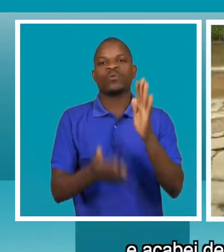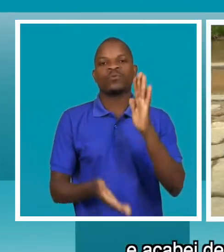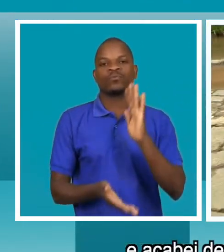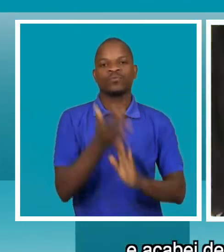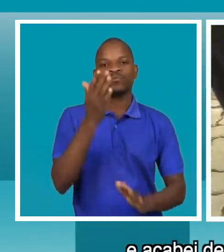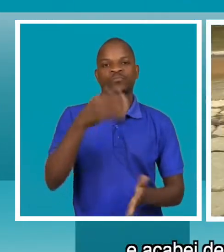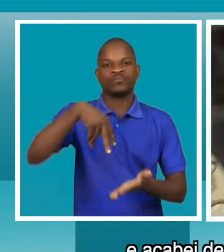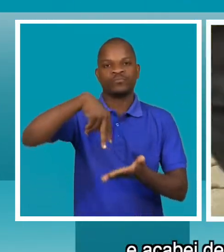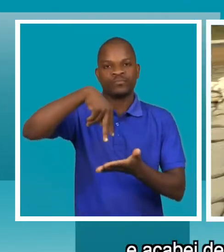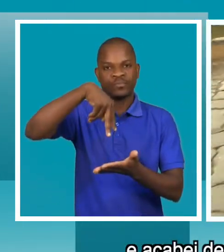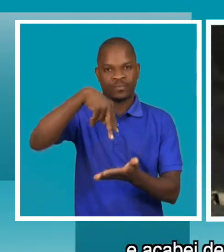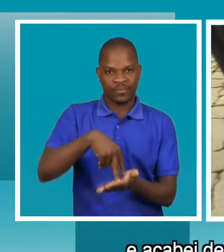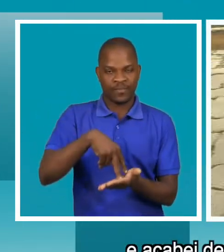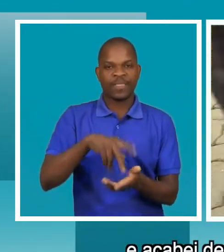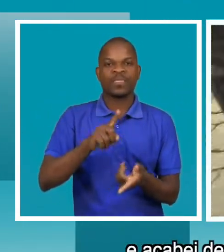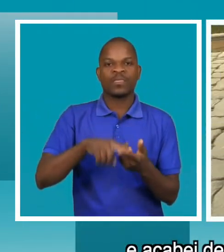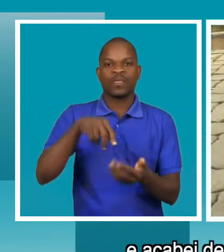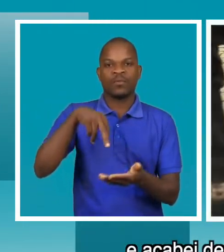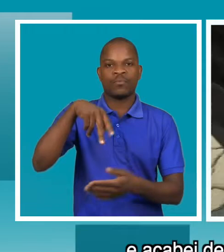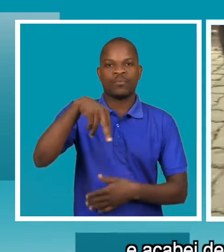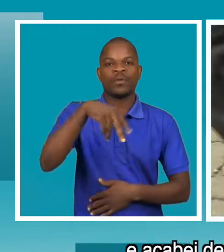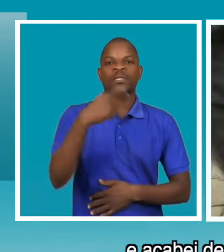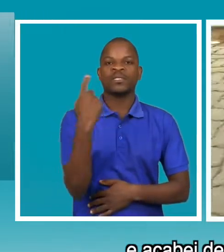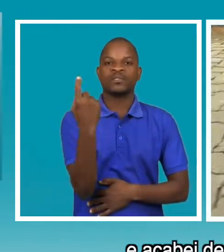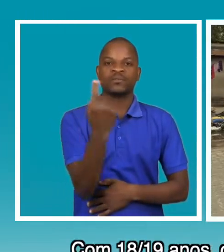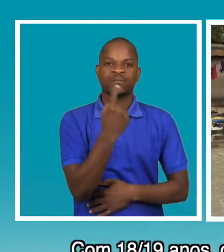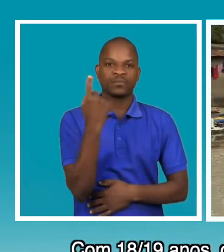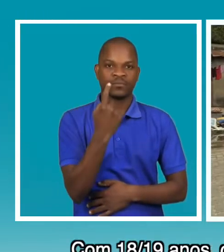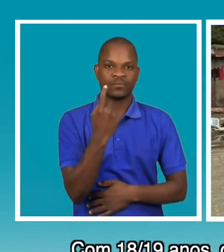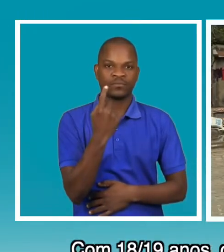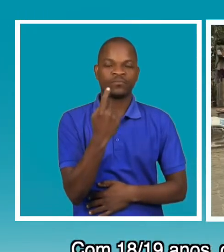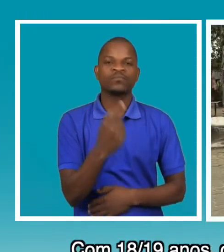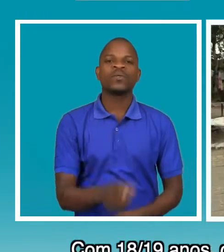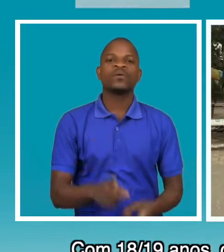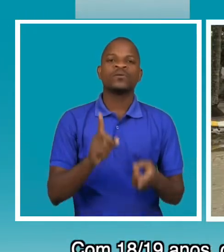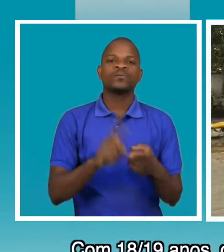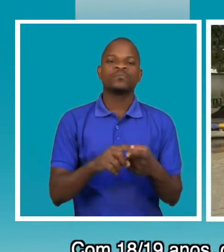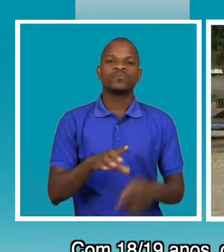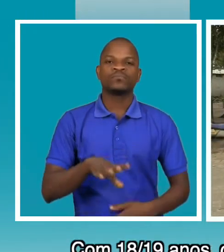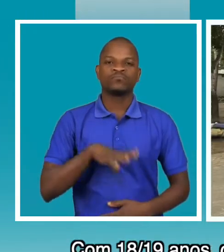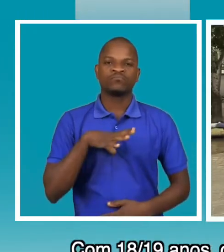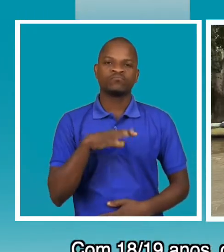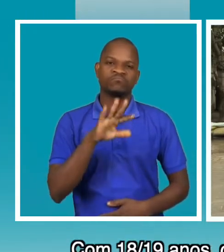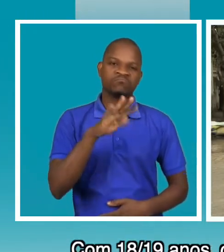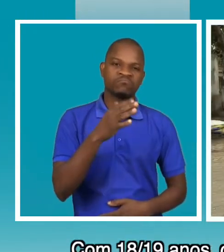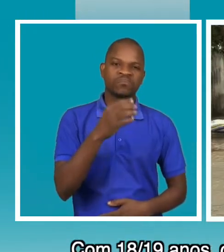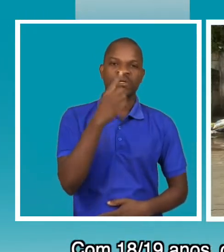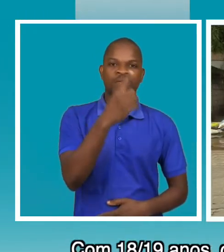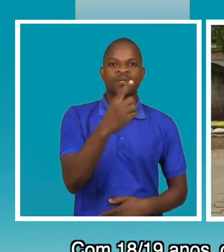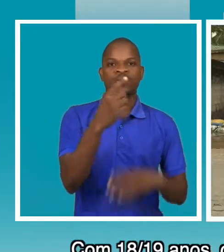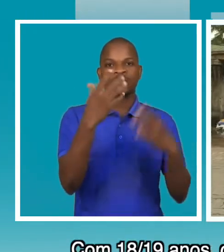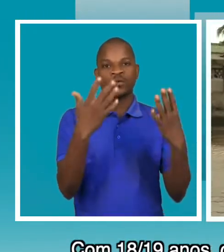habilidade de como ficar de pé, como andar sozinho. E com os meus 19 a 20 anos,